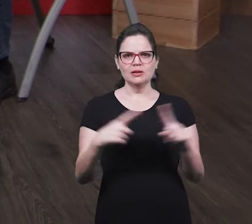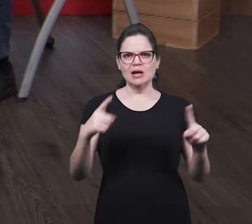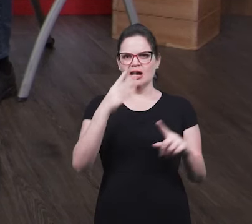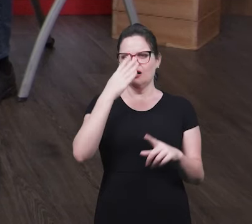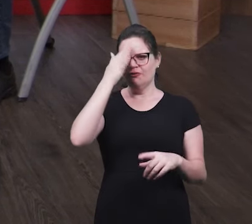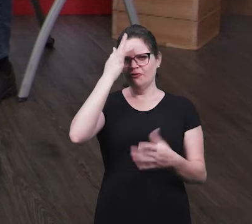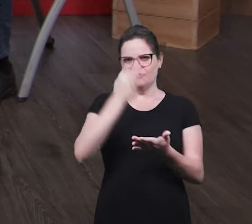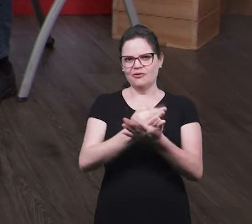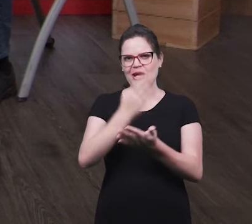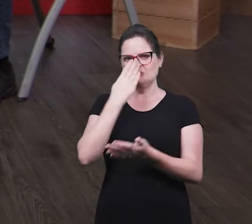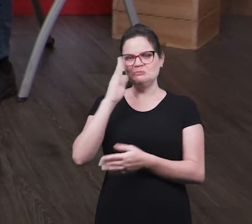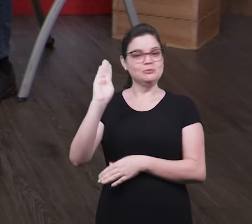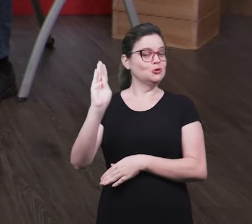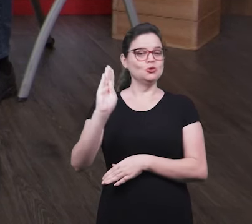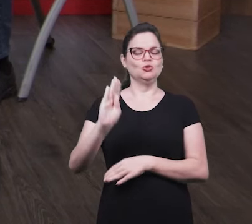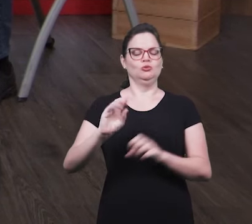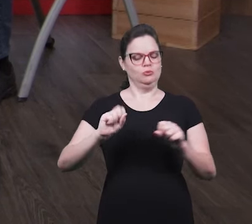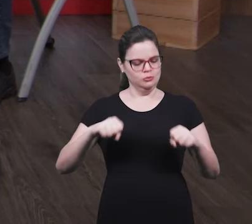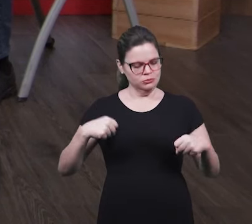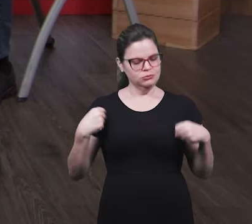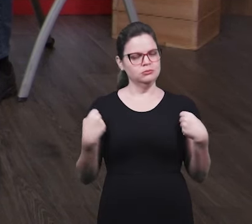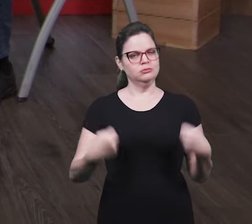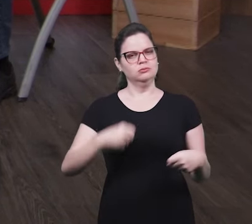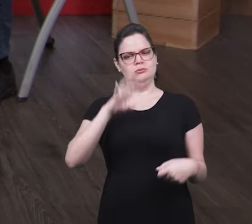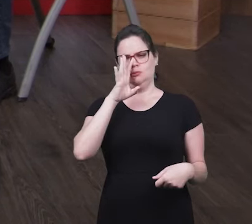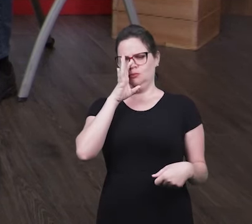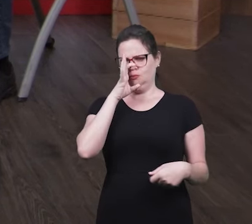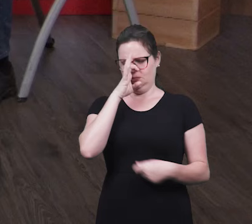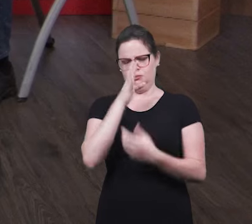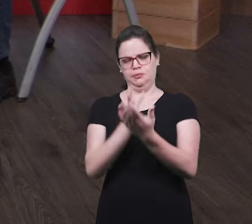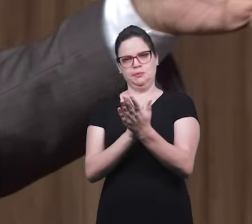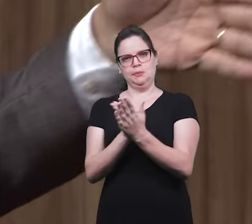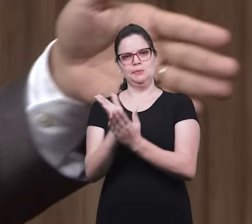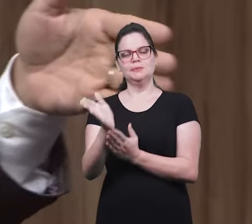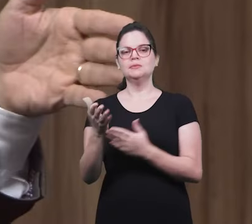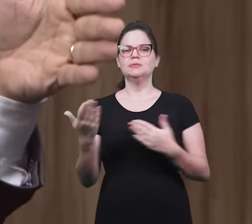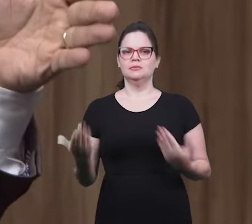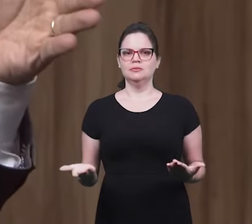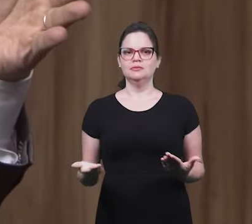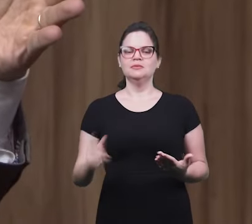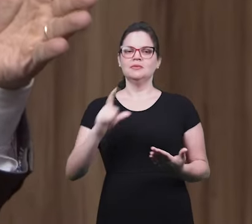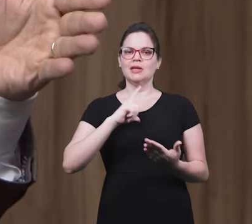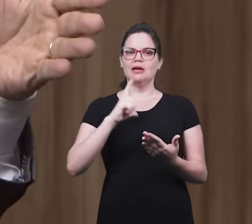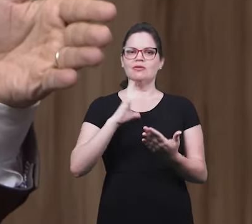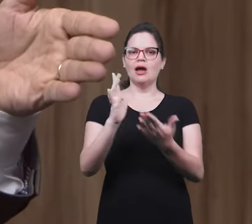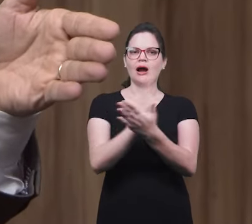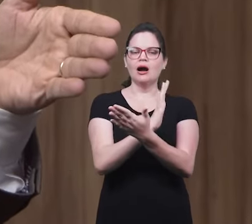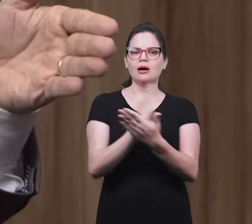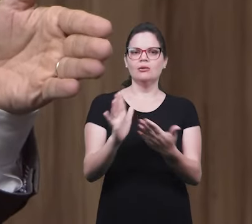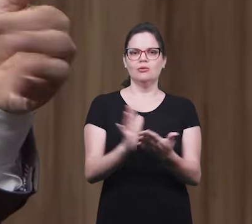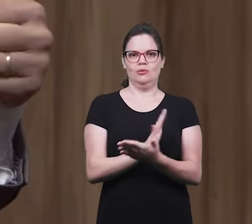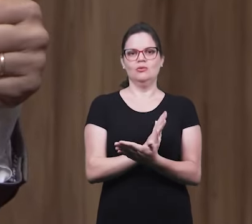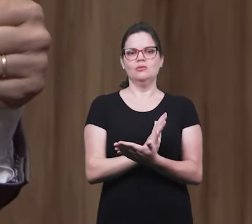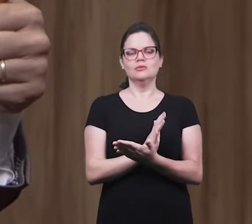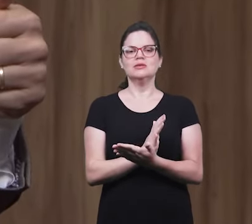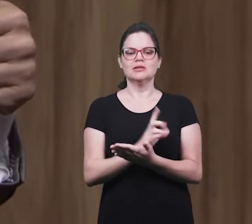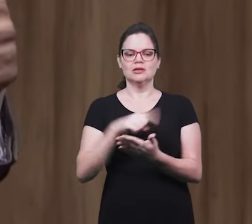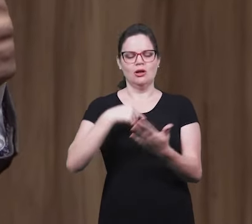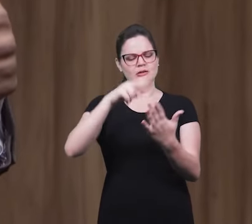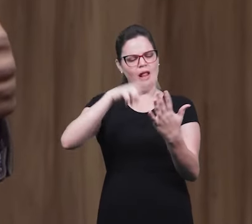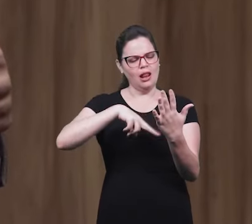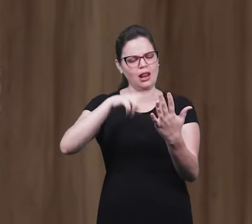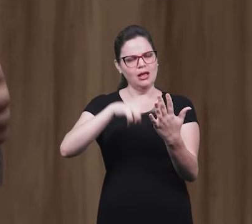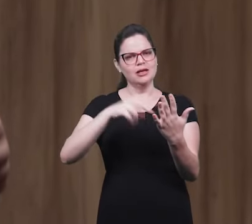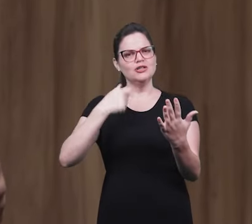chega na igreja de Pérgamo, na própria igreja de Esmirna, houve alguns imperadores romanos que preferiam